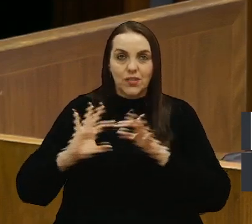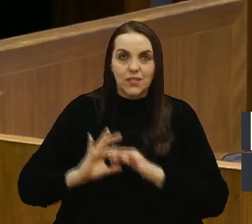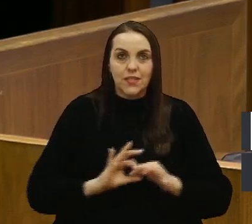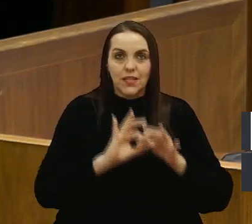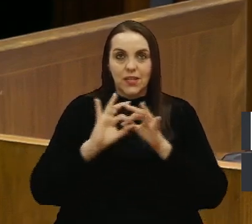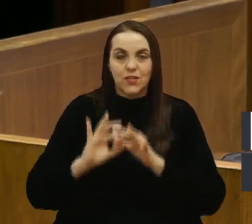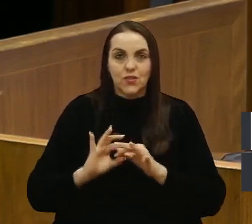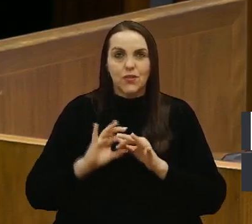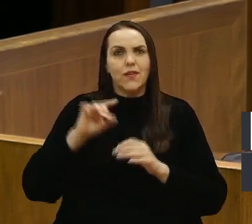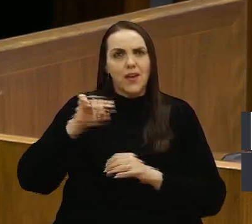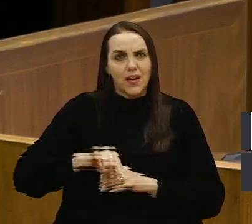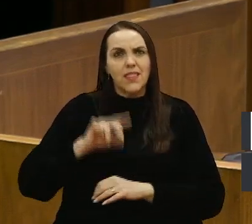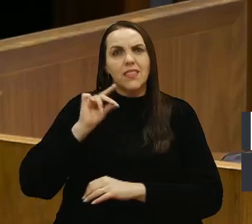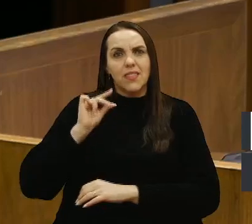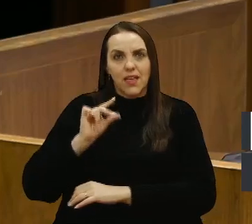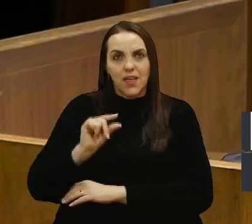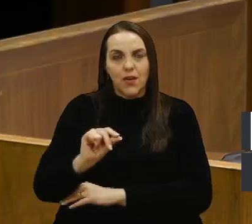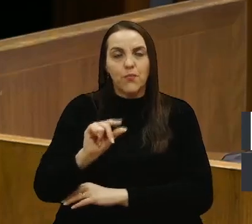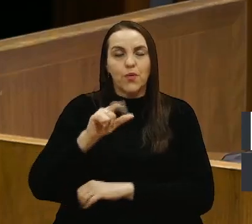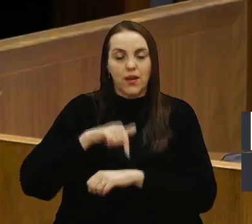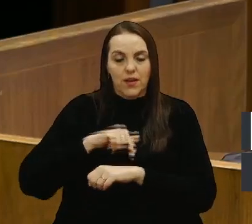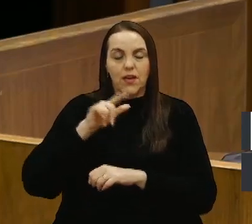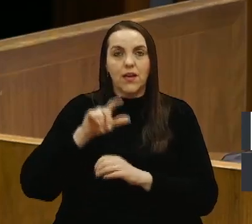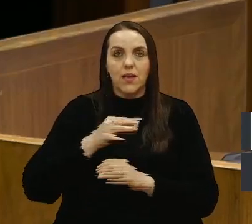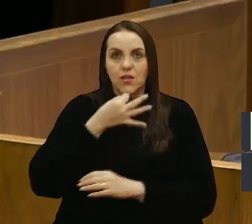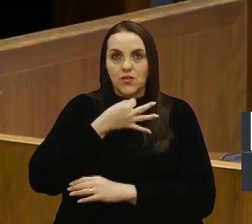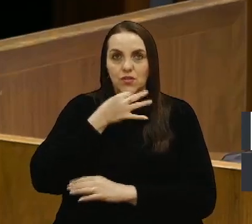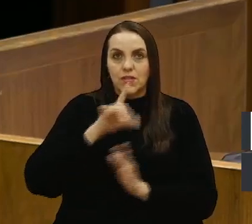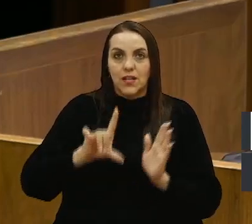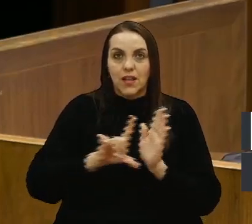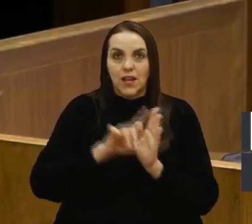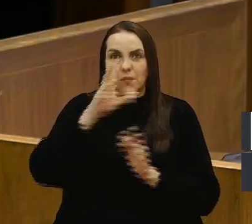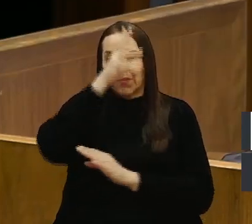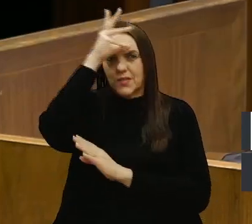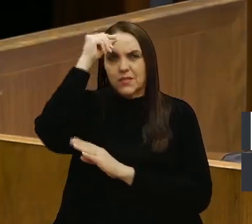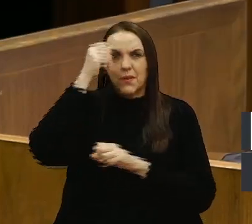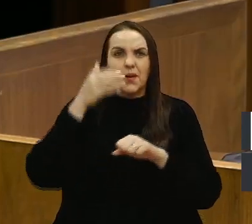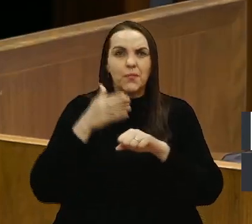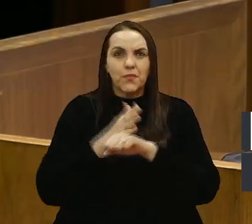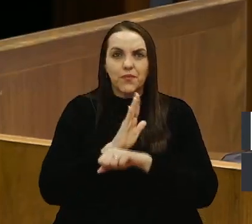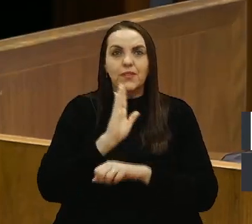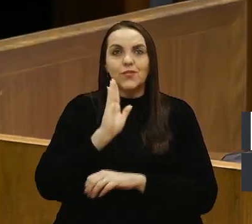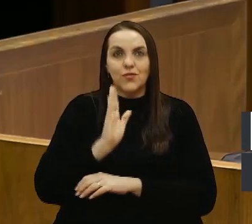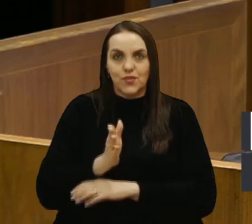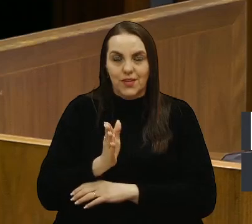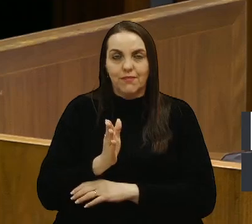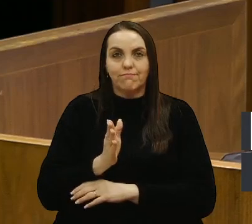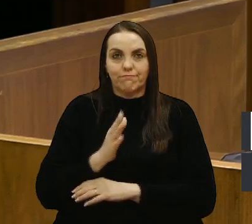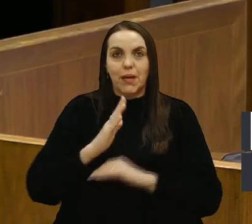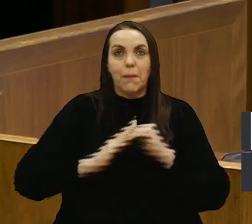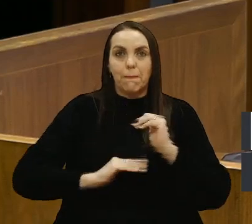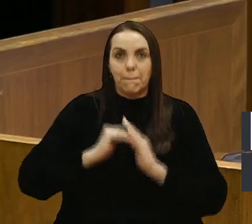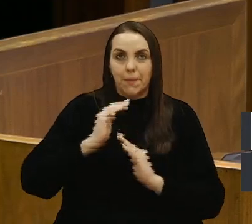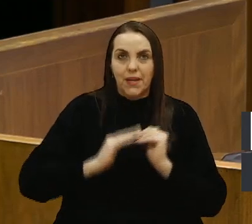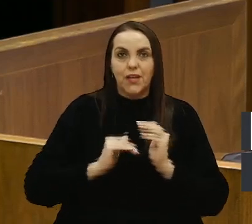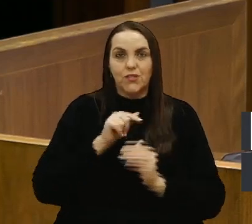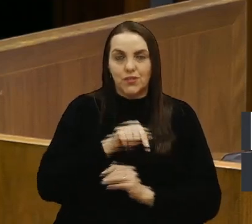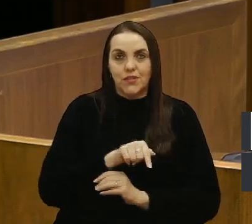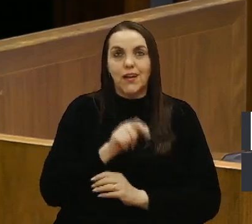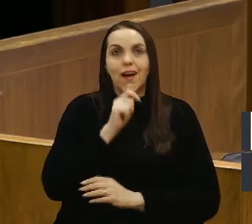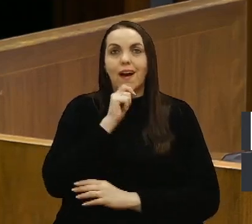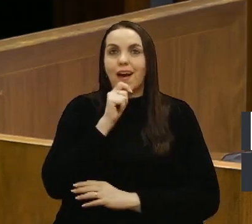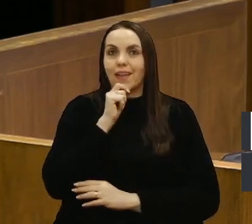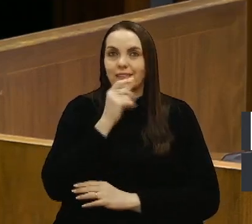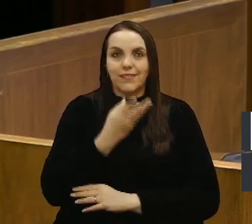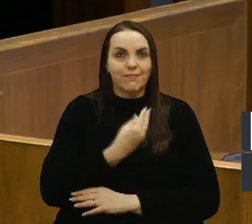há muito tempo em Caxias uma lei municipal aprovada, sancionada sobre as práticas, e elas ainda não